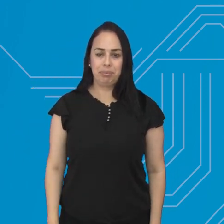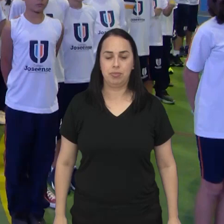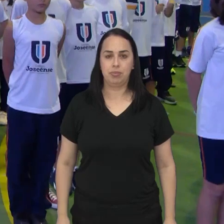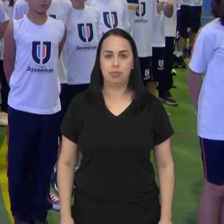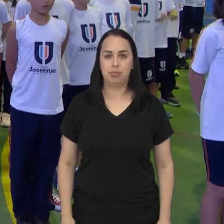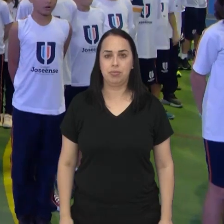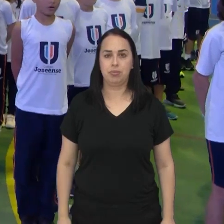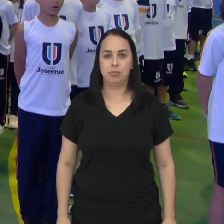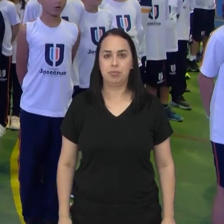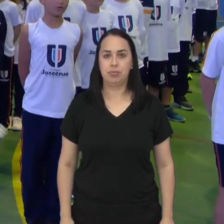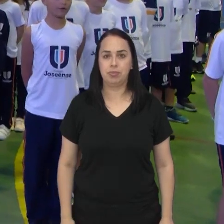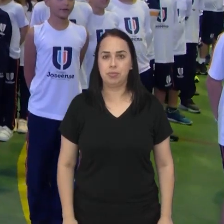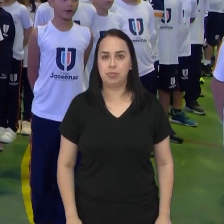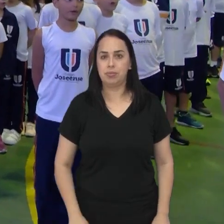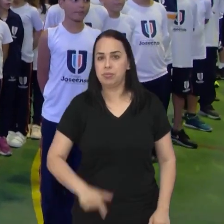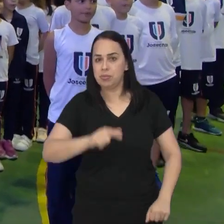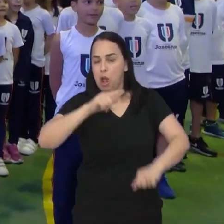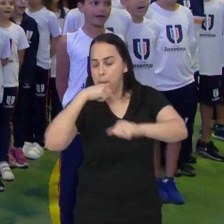cidadania.